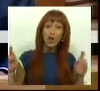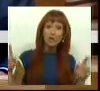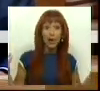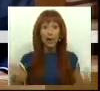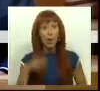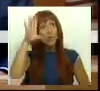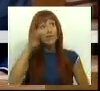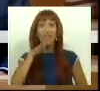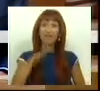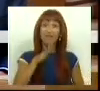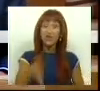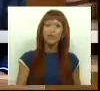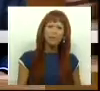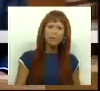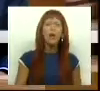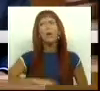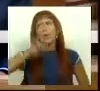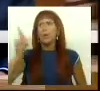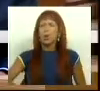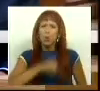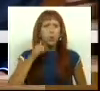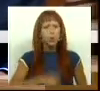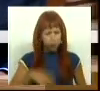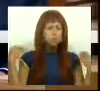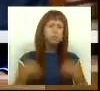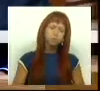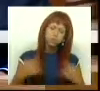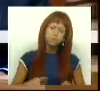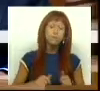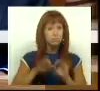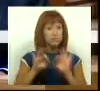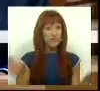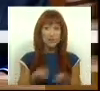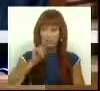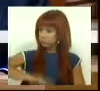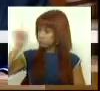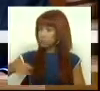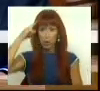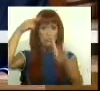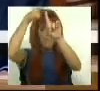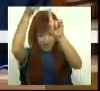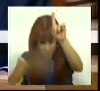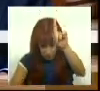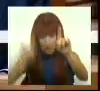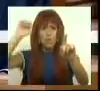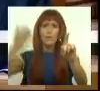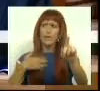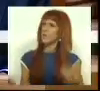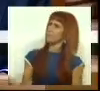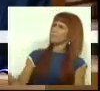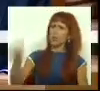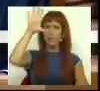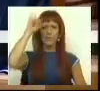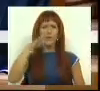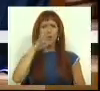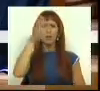que o Governo anunciasse o alívio dos sacrifícios que deveria acompanhar o alívio das metas do déficit, eis que o